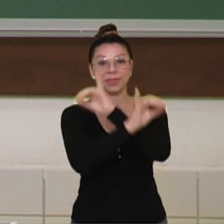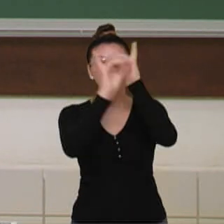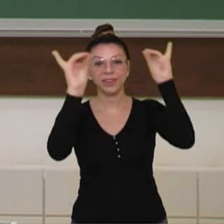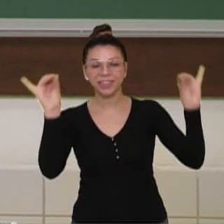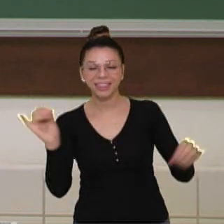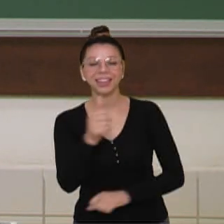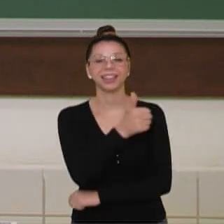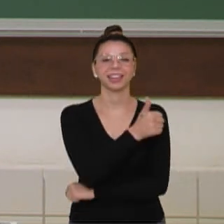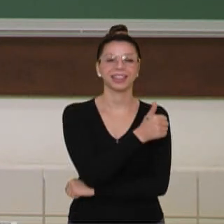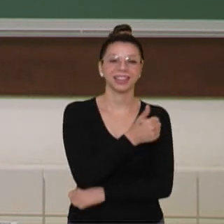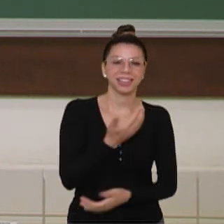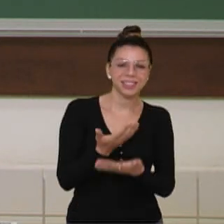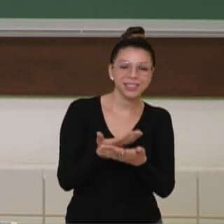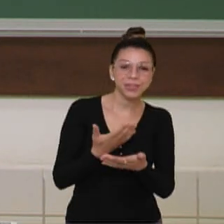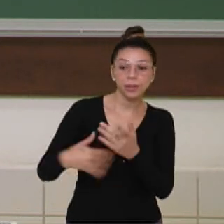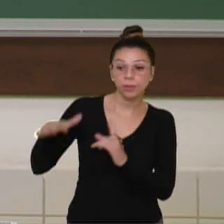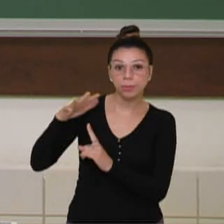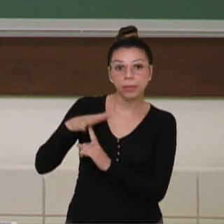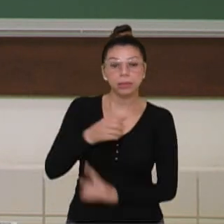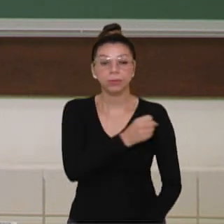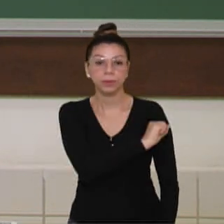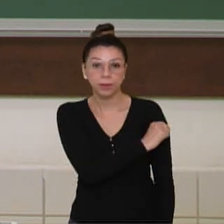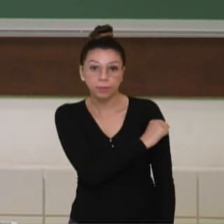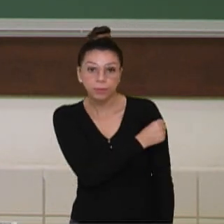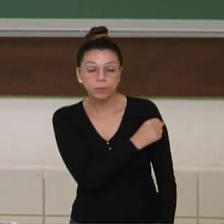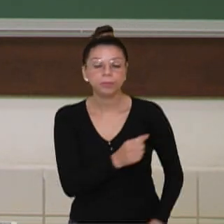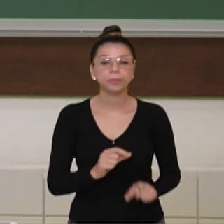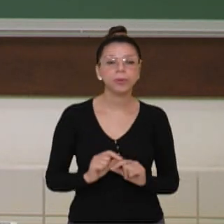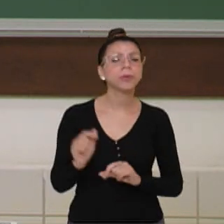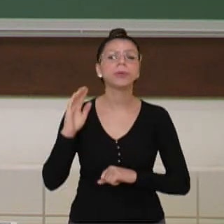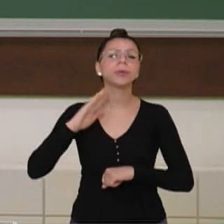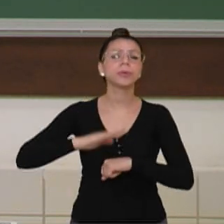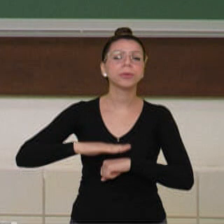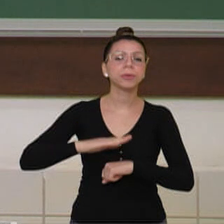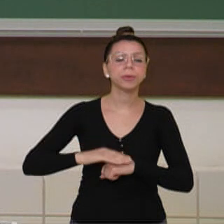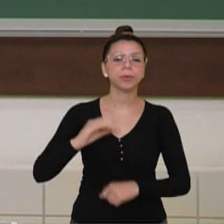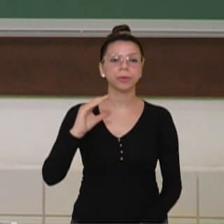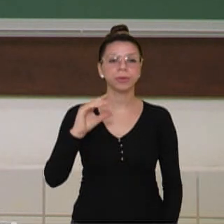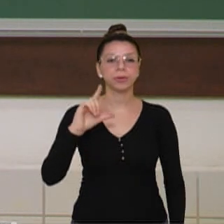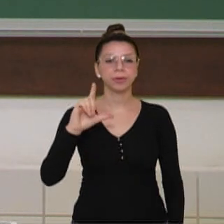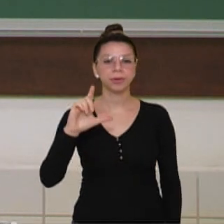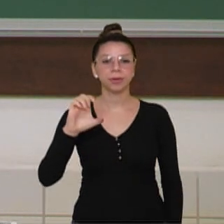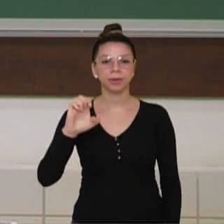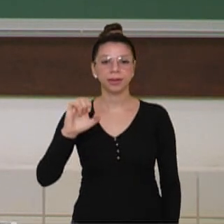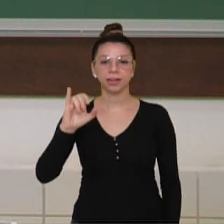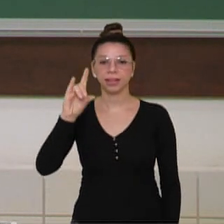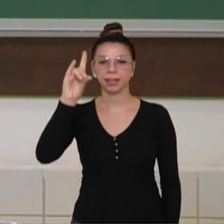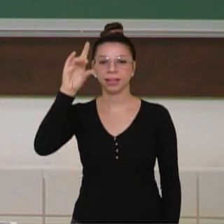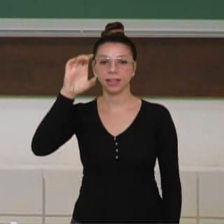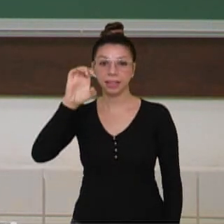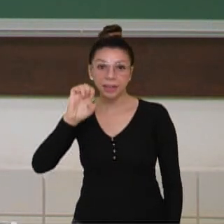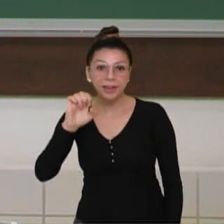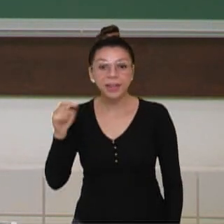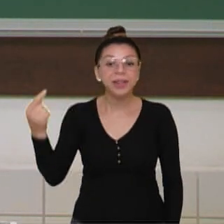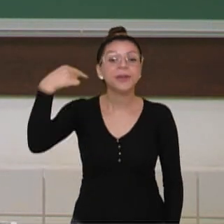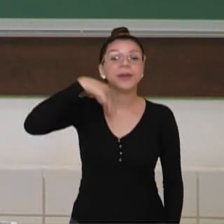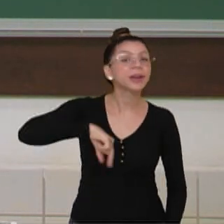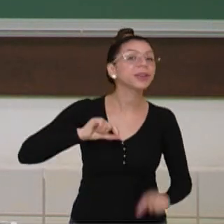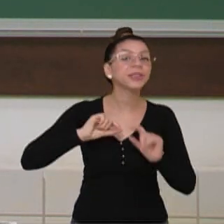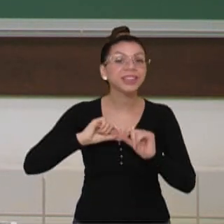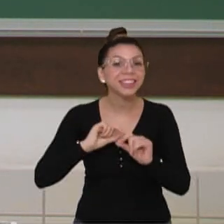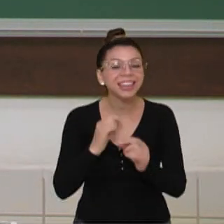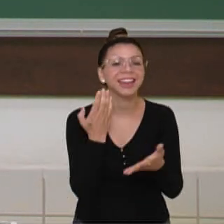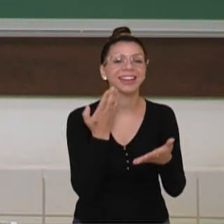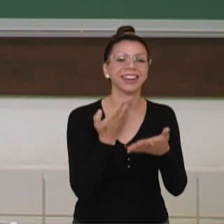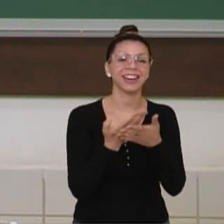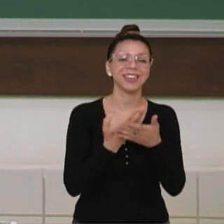Olá, estudantes do Paraná, do 8º ano. Eu sou a professora Cleide, estamos aqui para a aula de número 99.